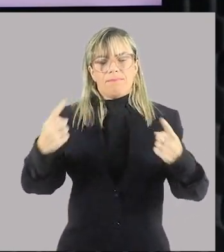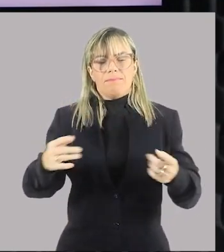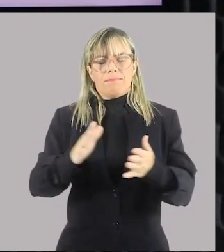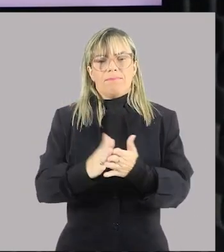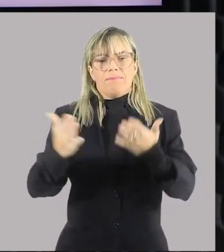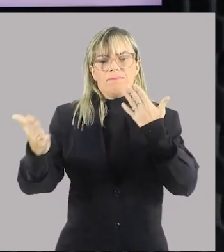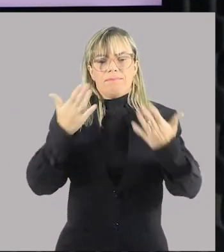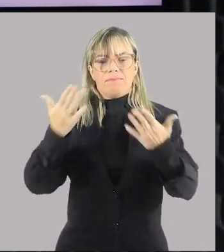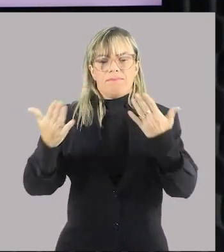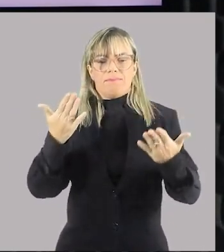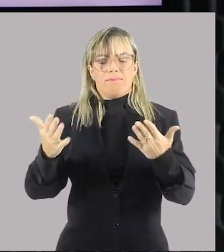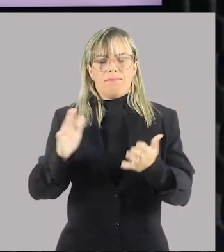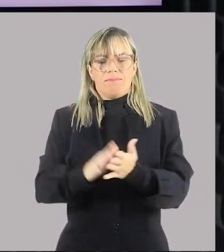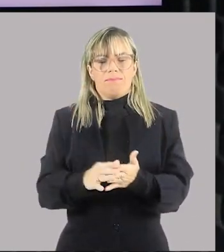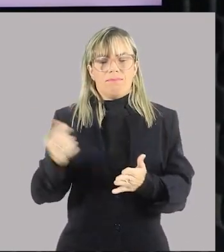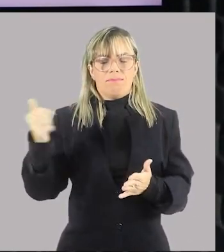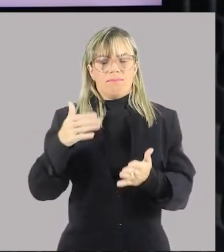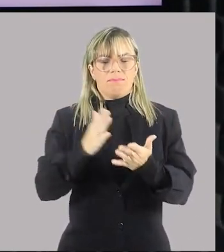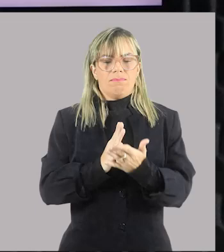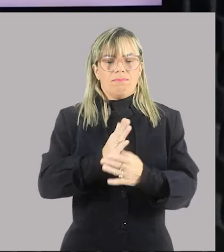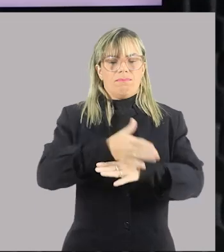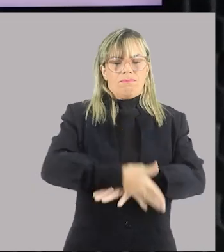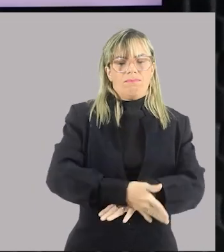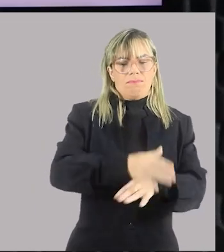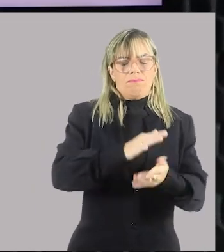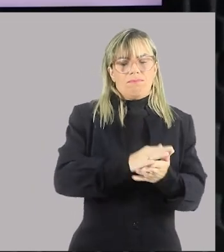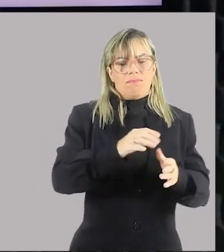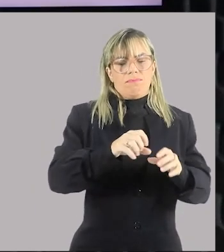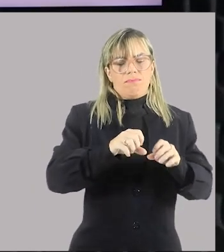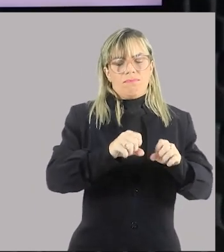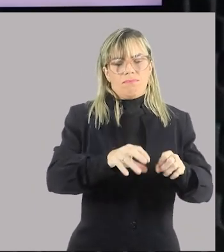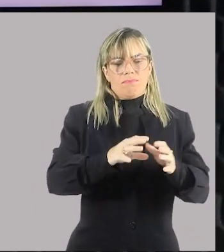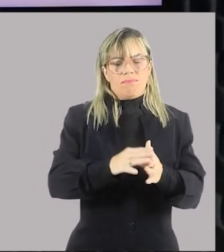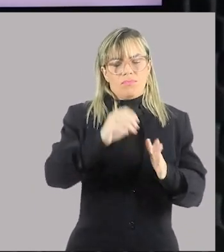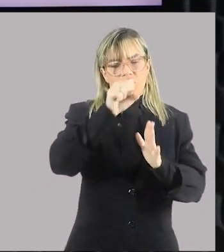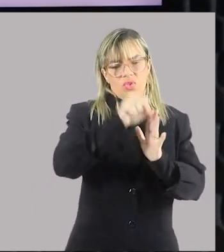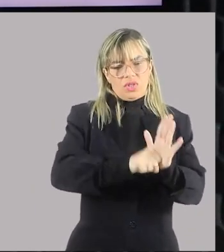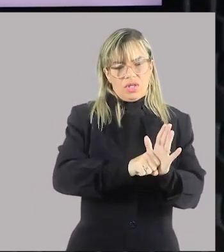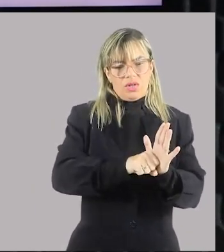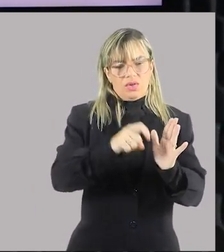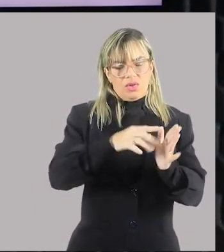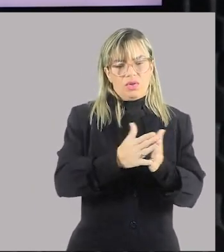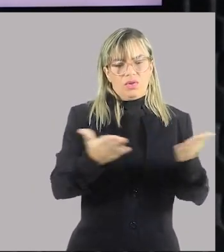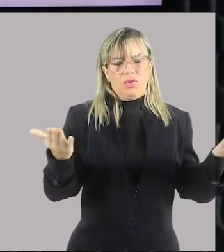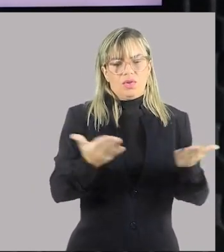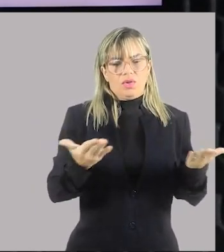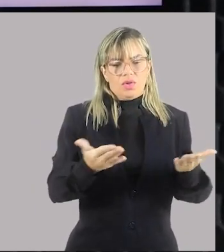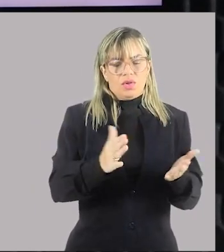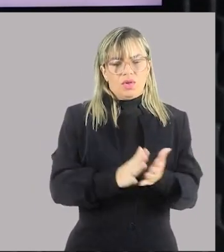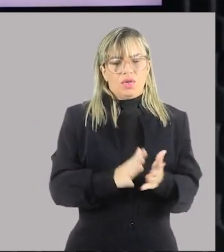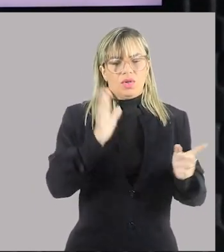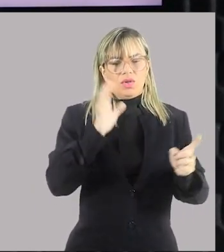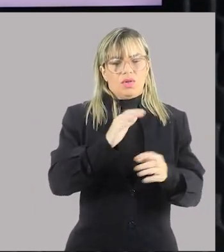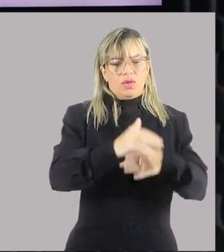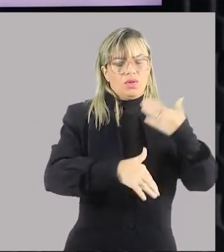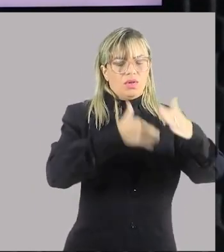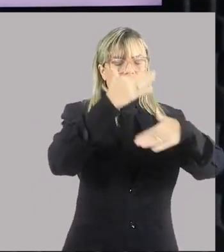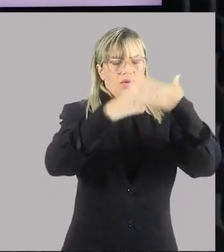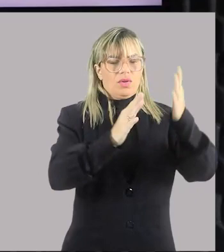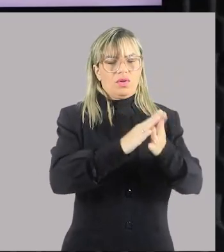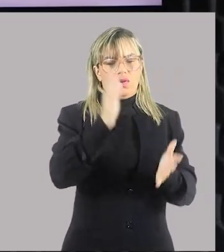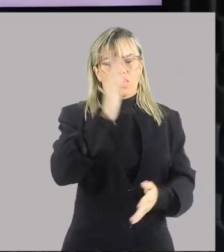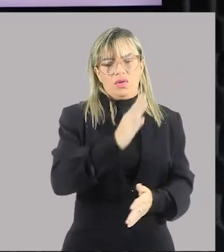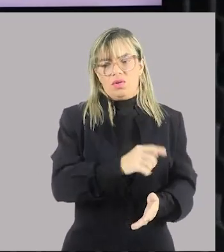Se compararmos o acesso à educação no século atual, que contribui para o crescimento da economia brasileira,